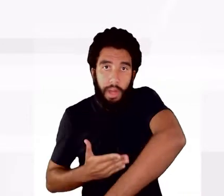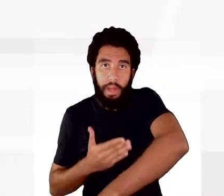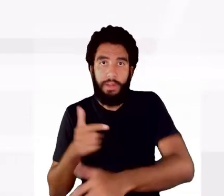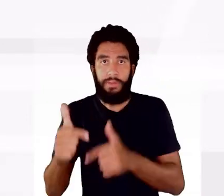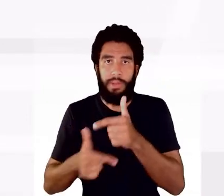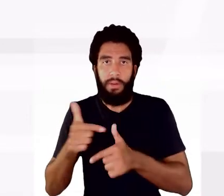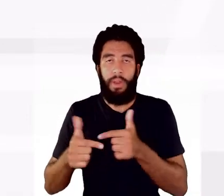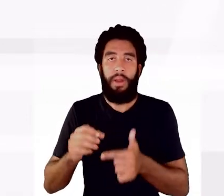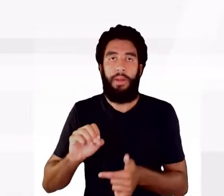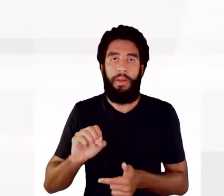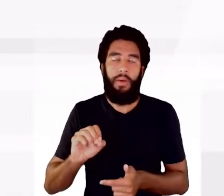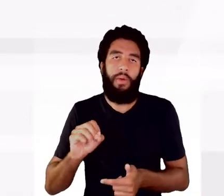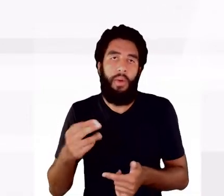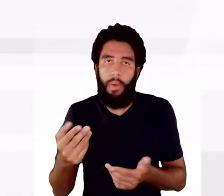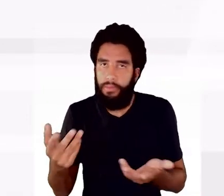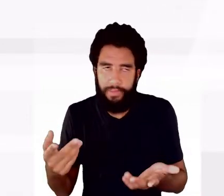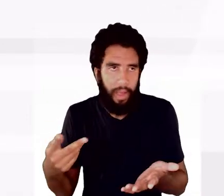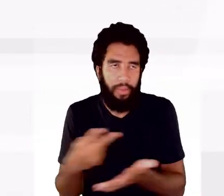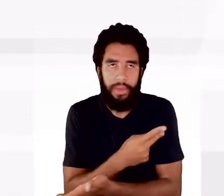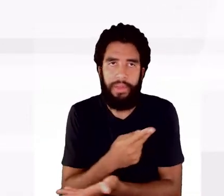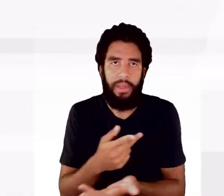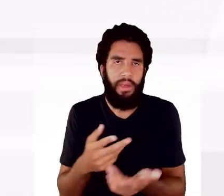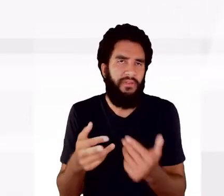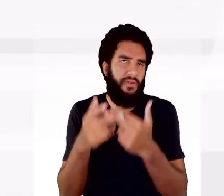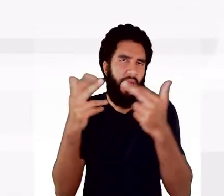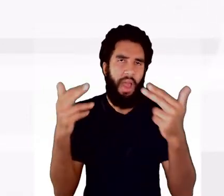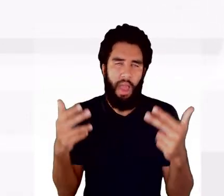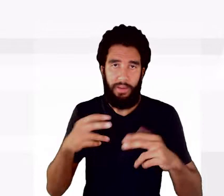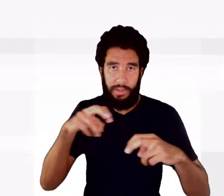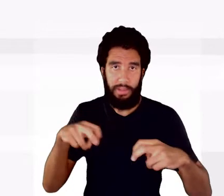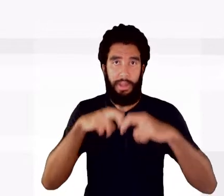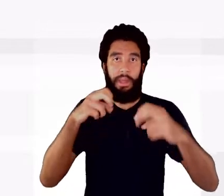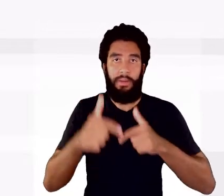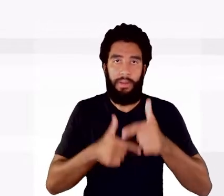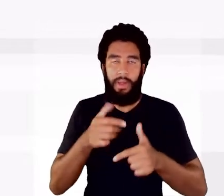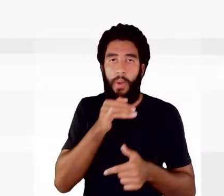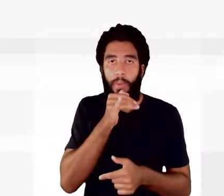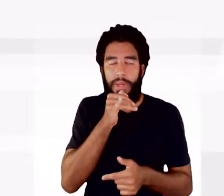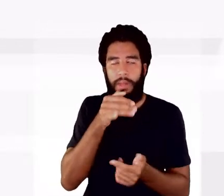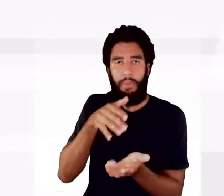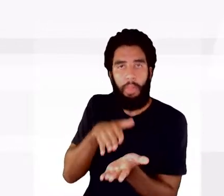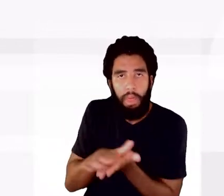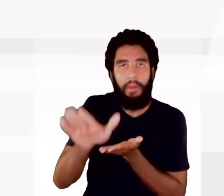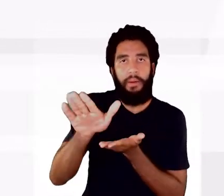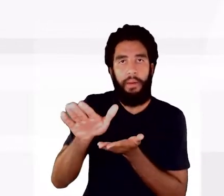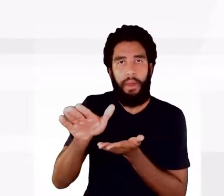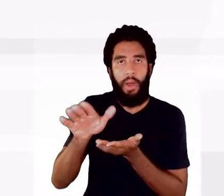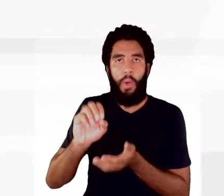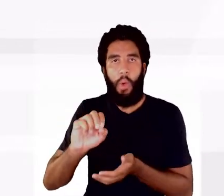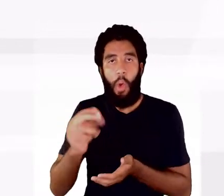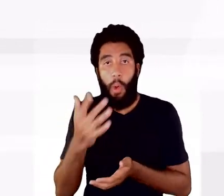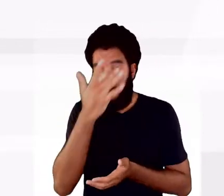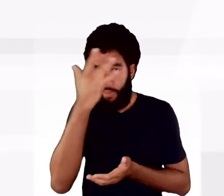de um trabalhador, da higienização da unidade. Sim, acontece bastante acidente de trabalho. Escorregões, afastamentos,